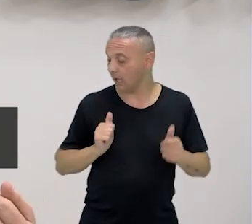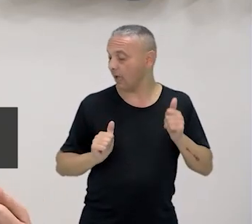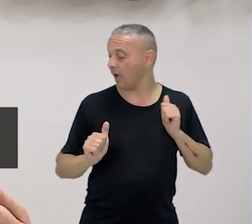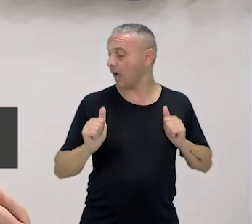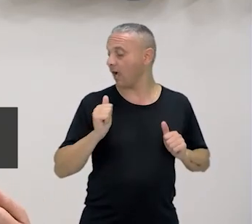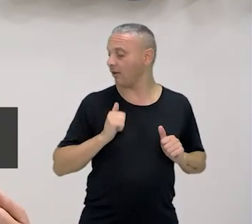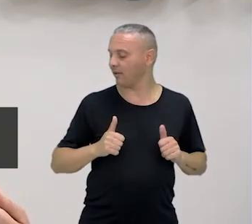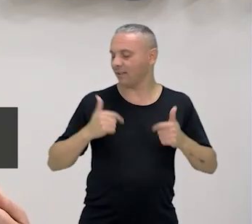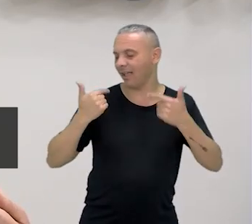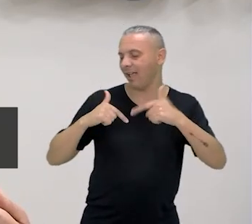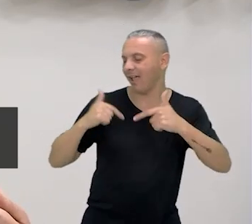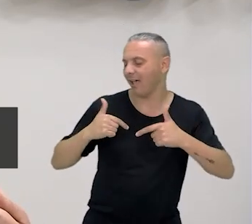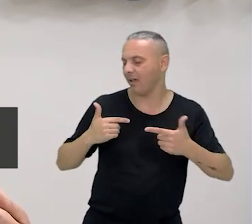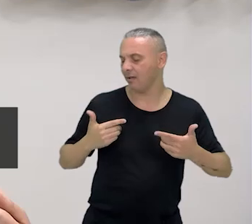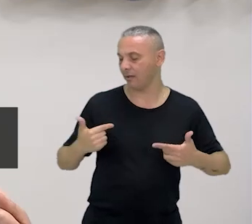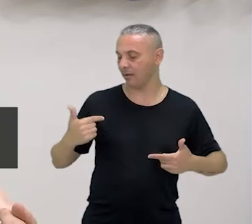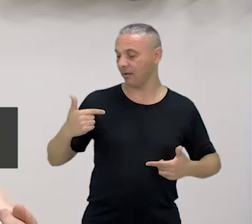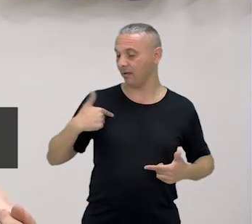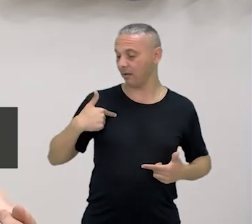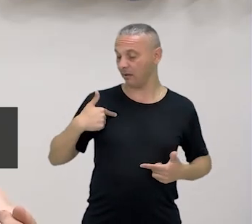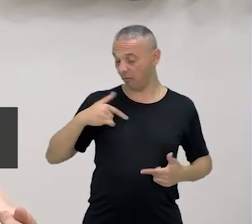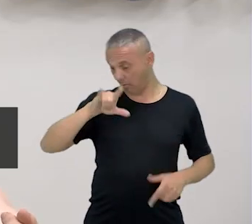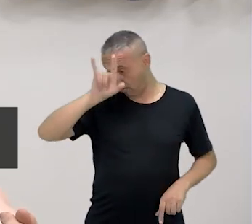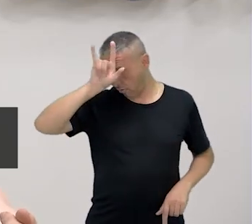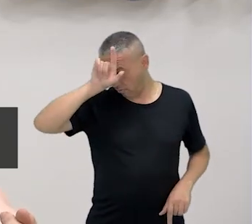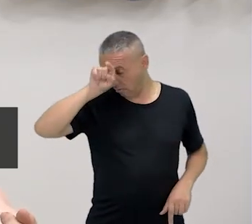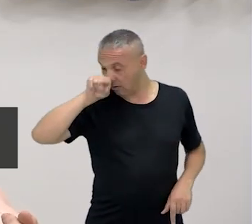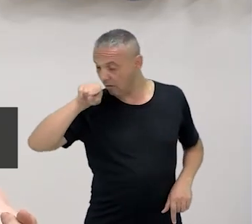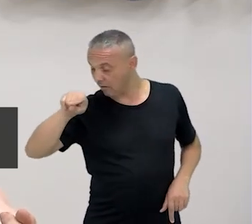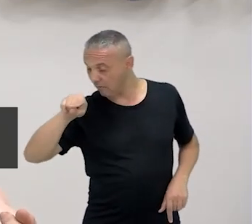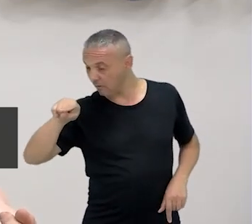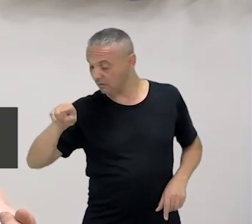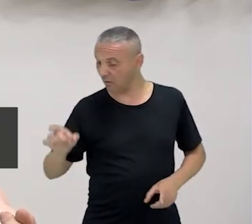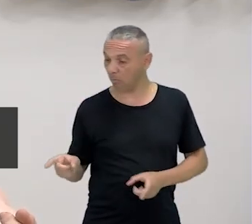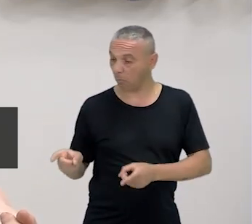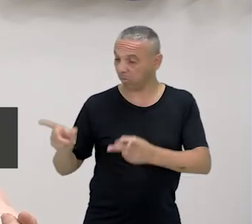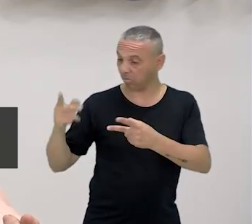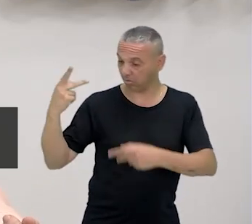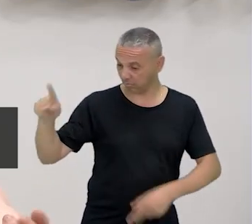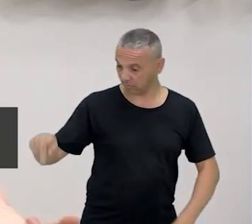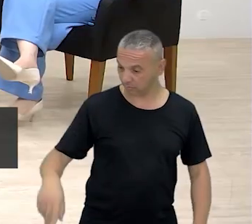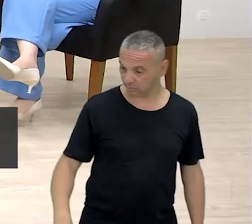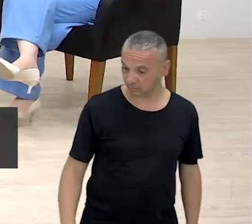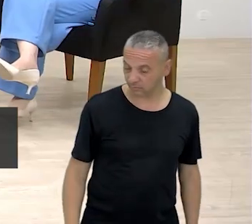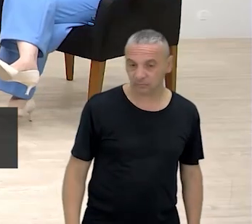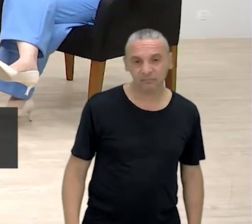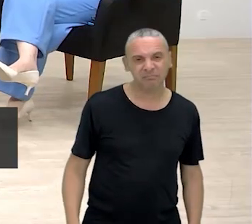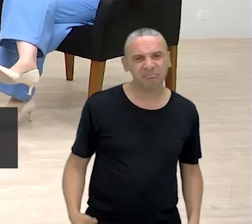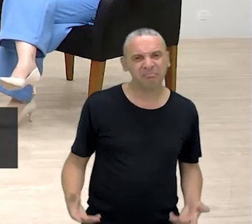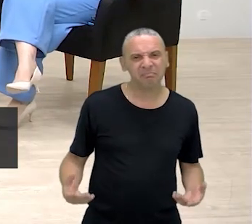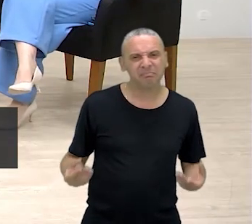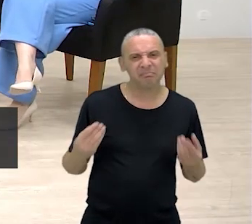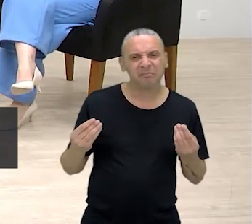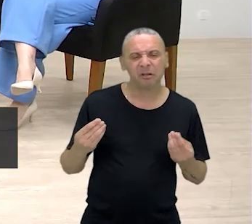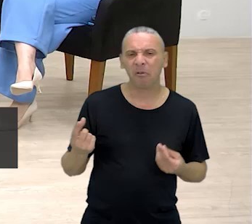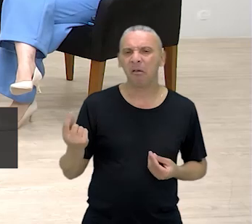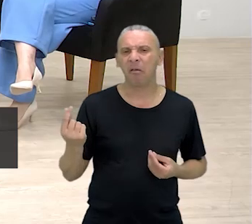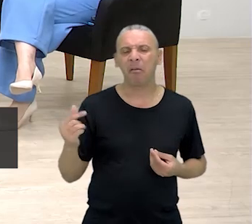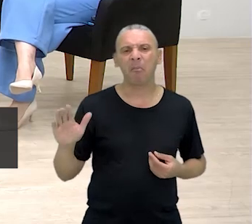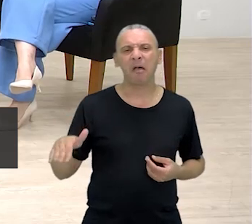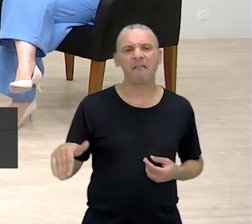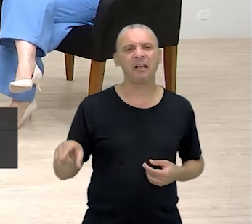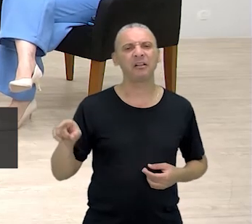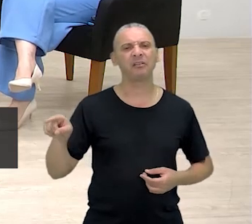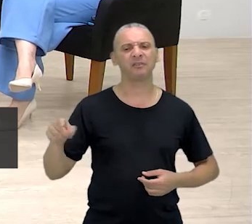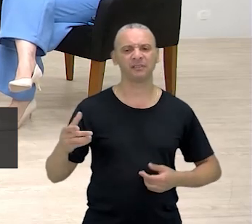de uma comédia. Eu, a mulher traída, você, o homem vendido. E vendido muito barato. Ela não falando essas